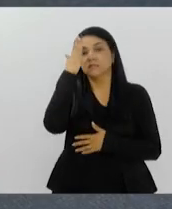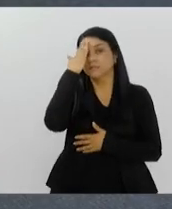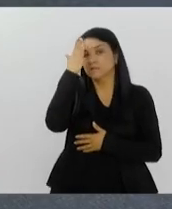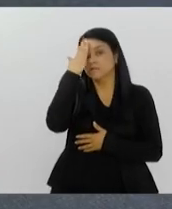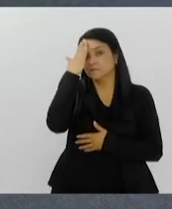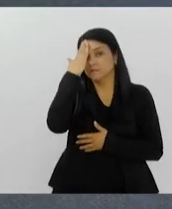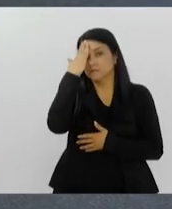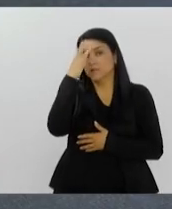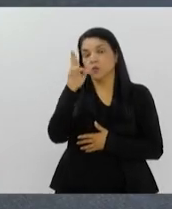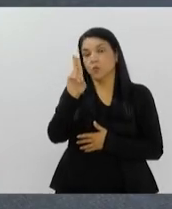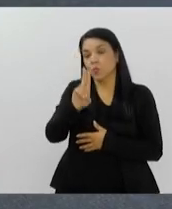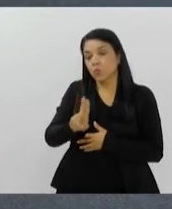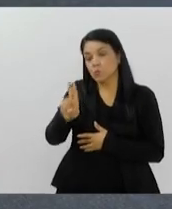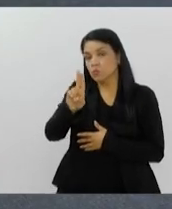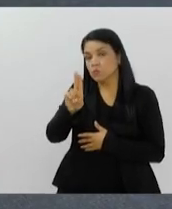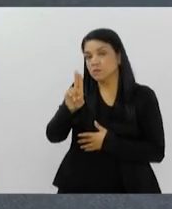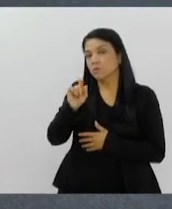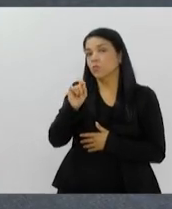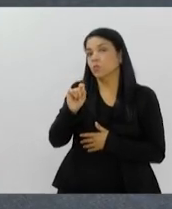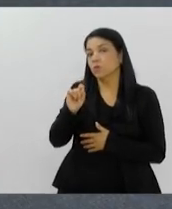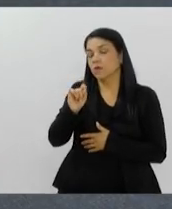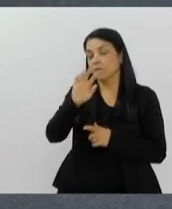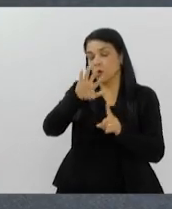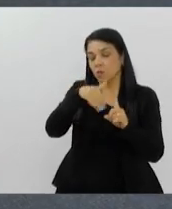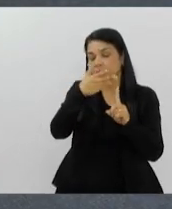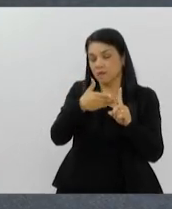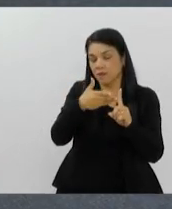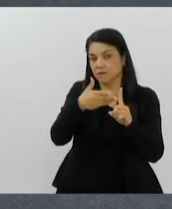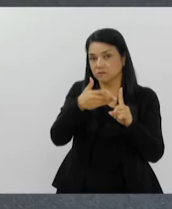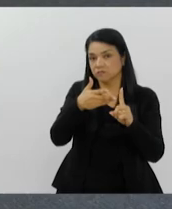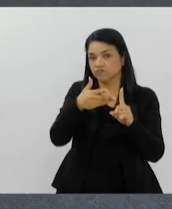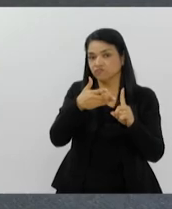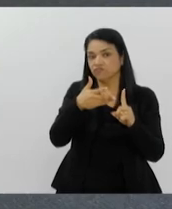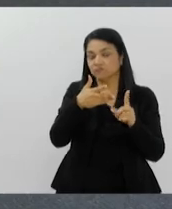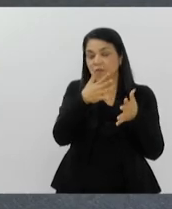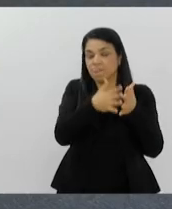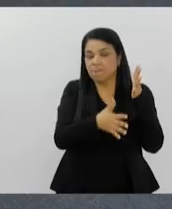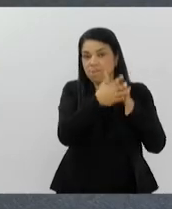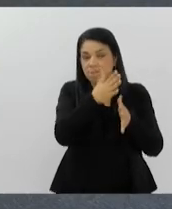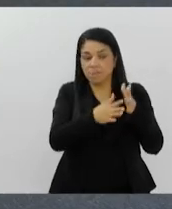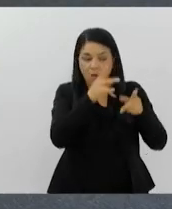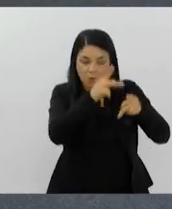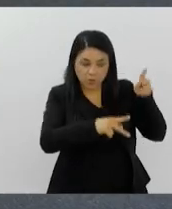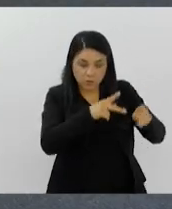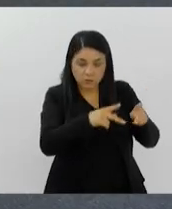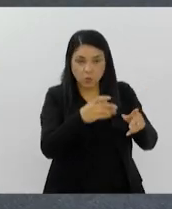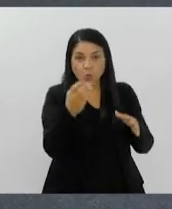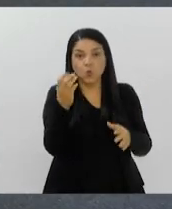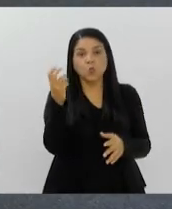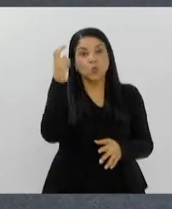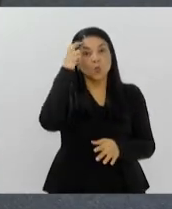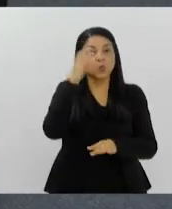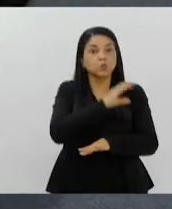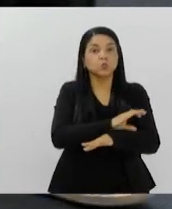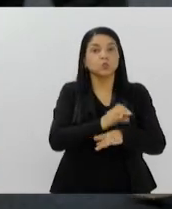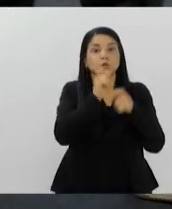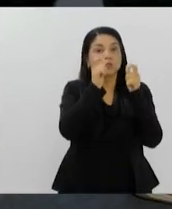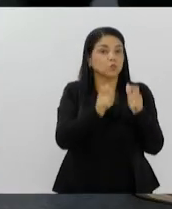o que está se usando para homenagear não interfere numa população, num aspecto de cultura local, que